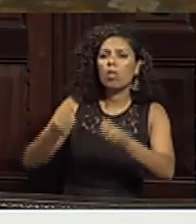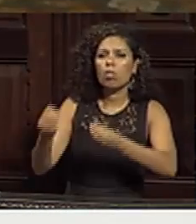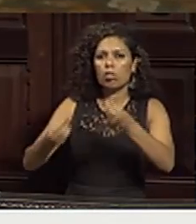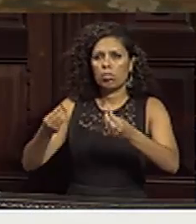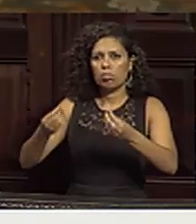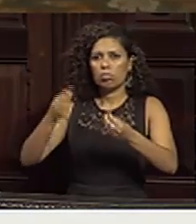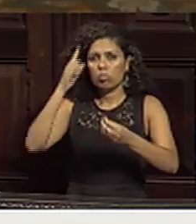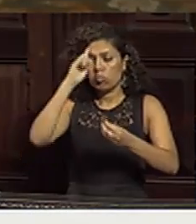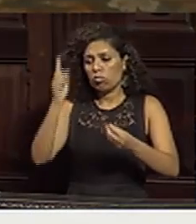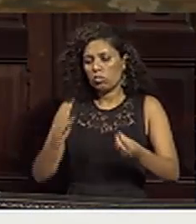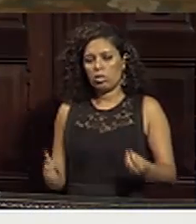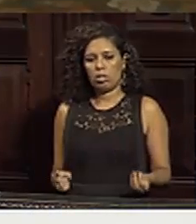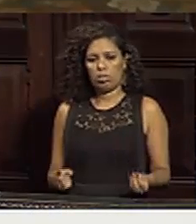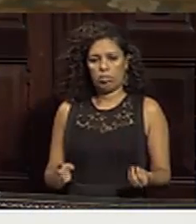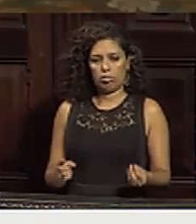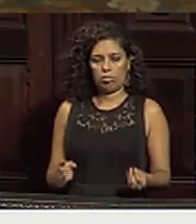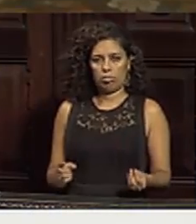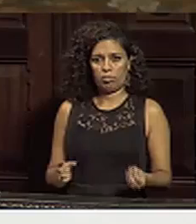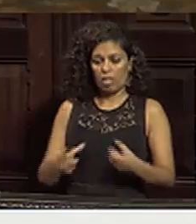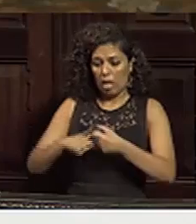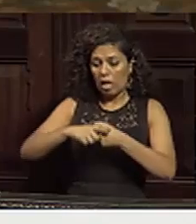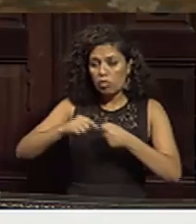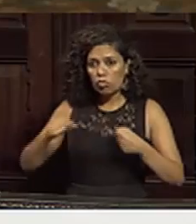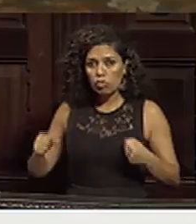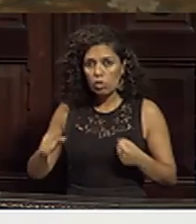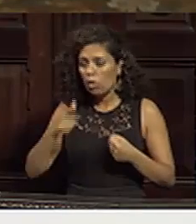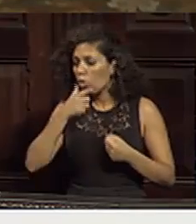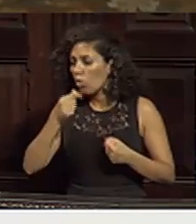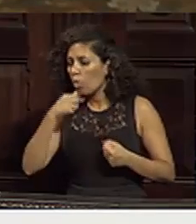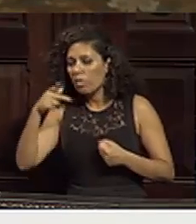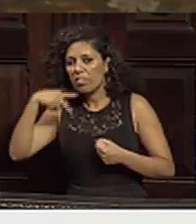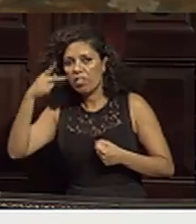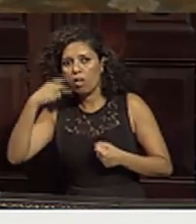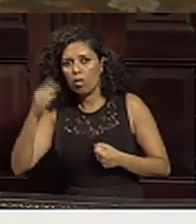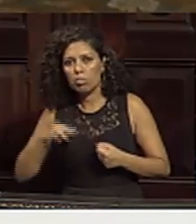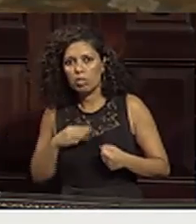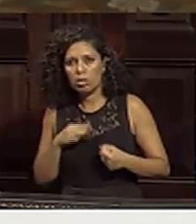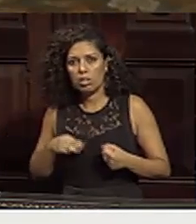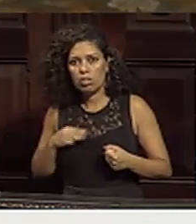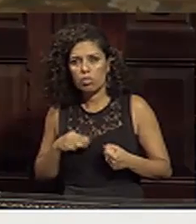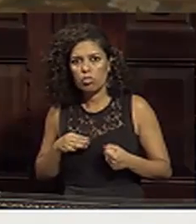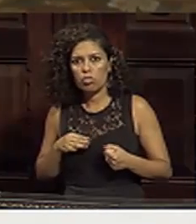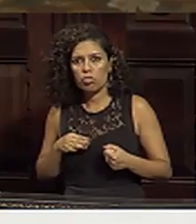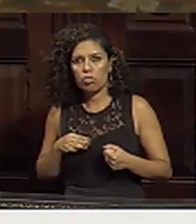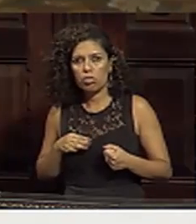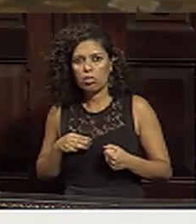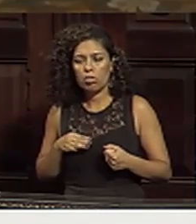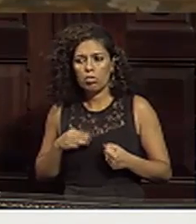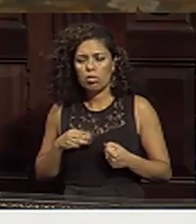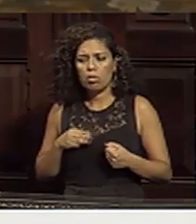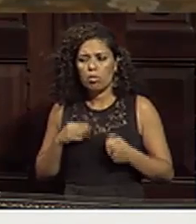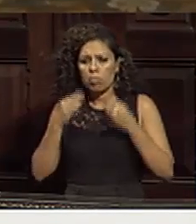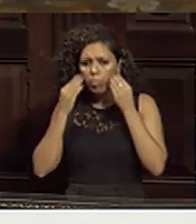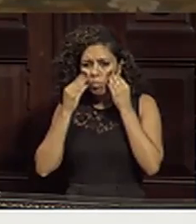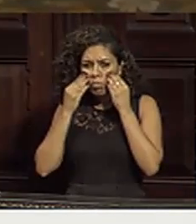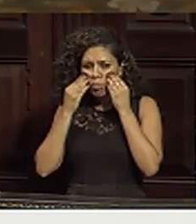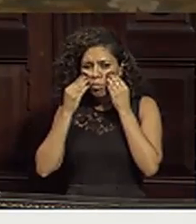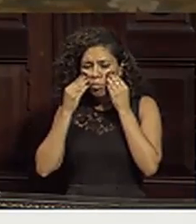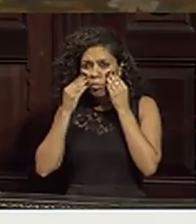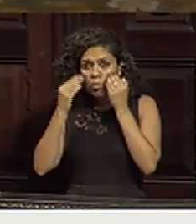do ministro Eros Graus demonstra claramente que ele é um